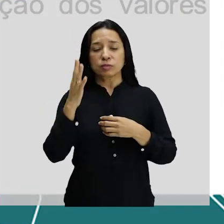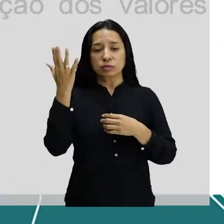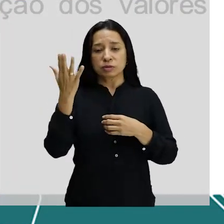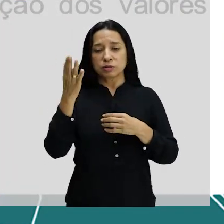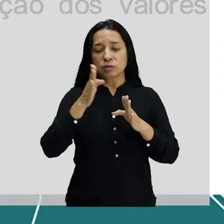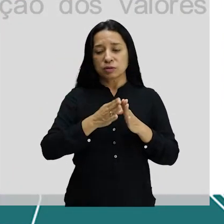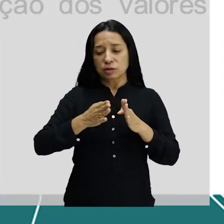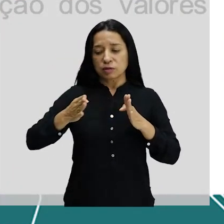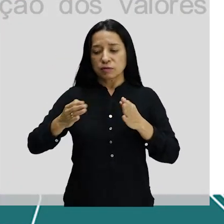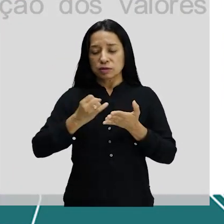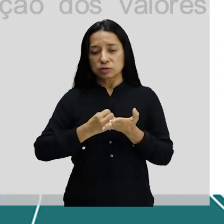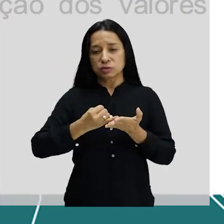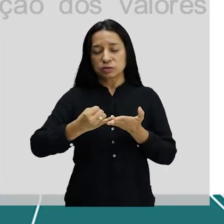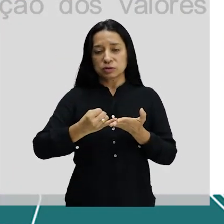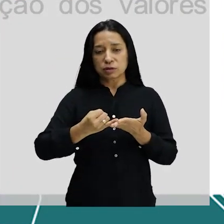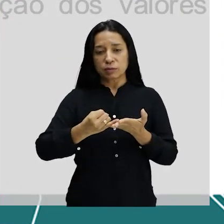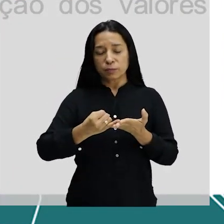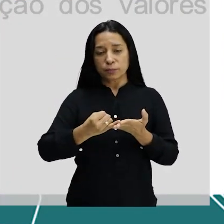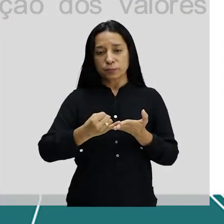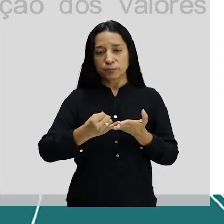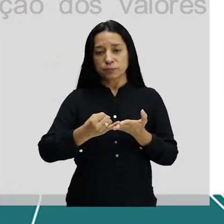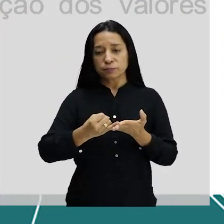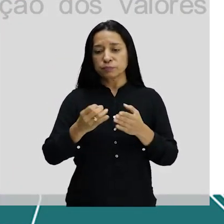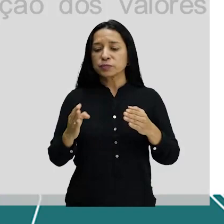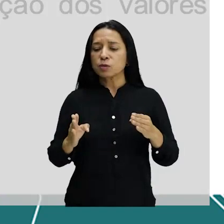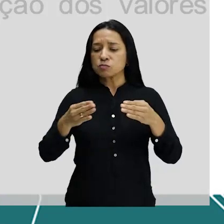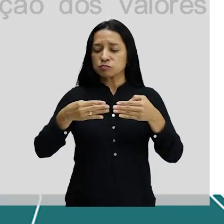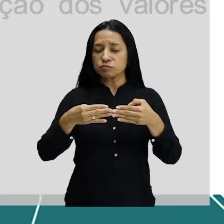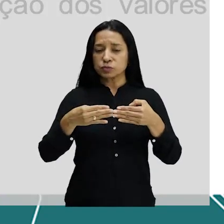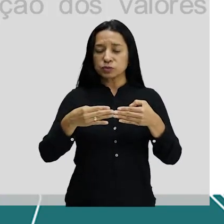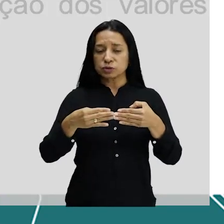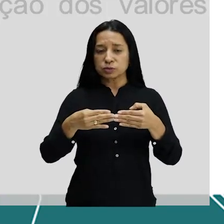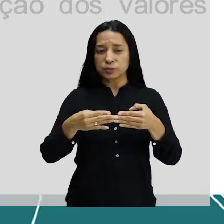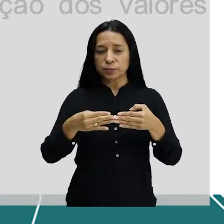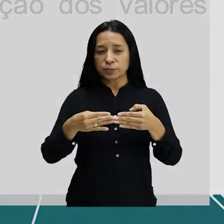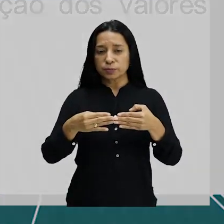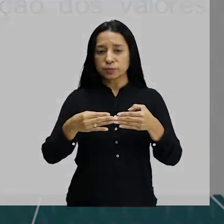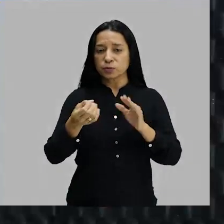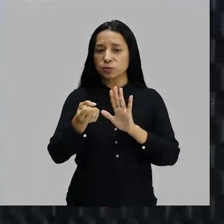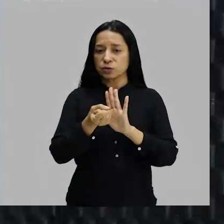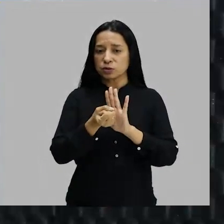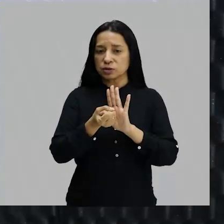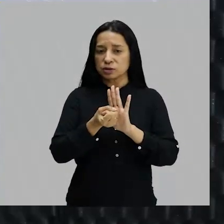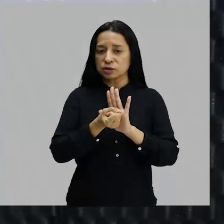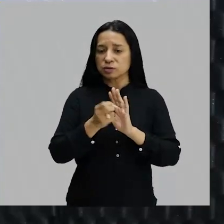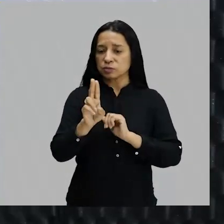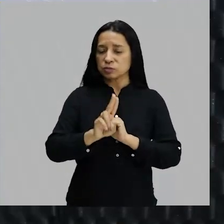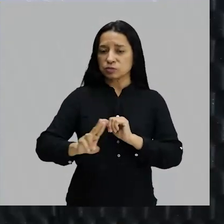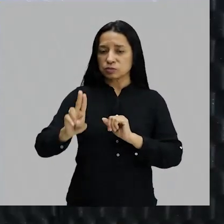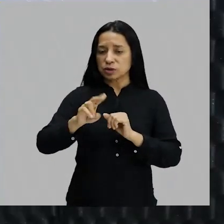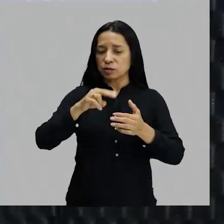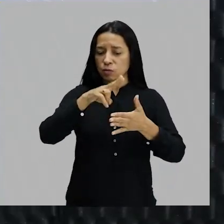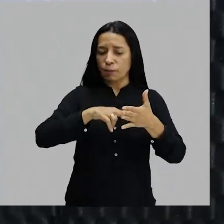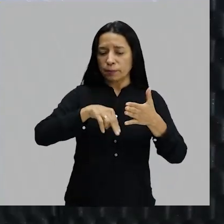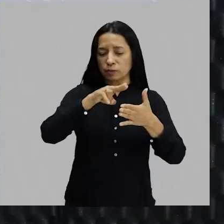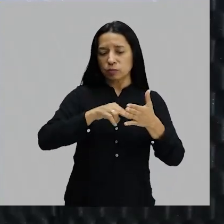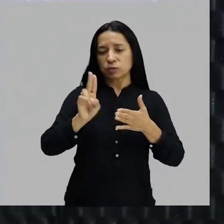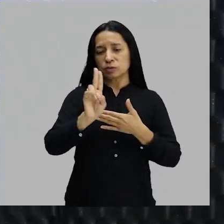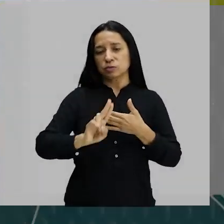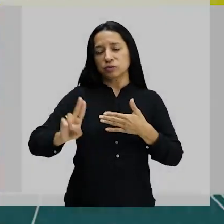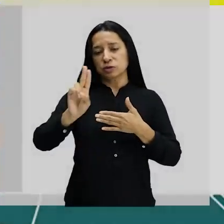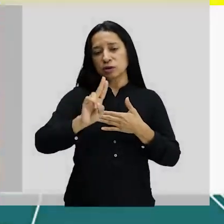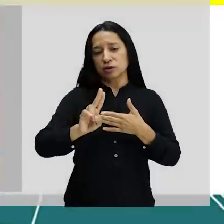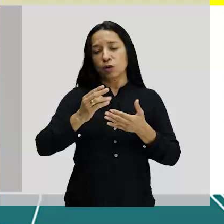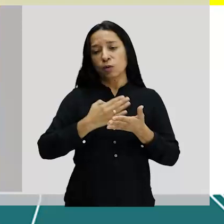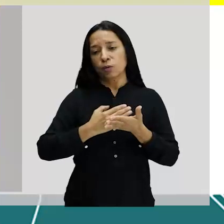Essa fase inicial, ela vai ser muito restrita, onde os símbolos que são utilizados, as pinturas que são utilizadas,